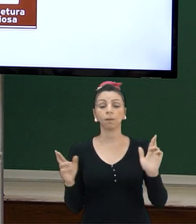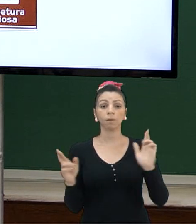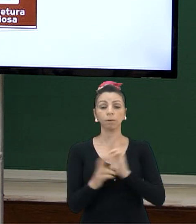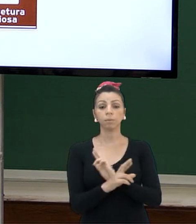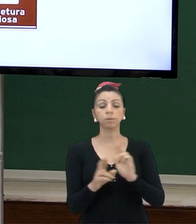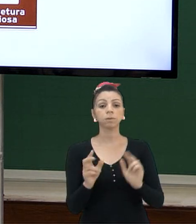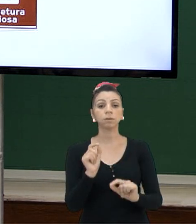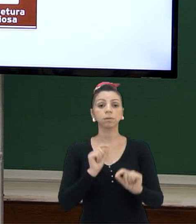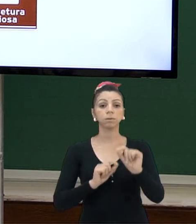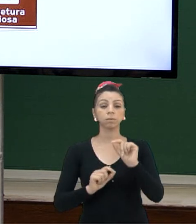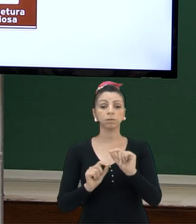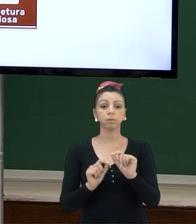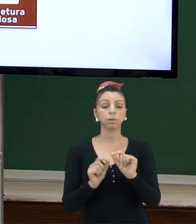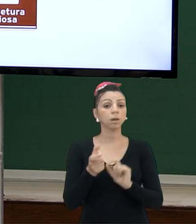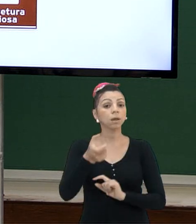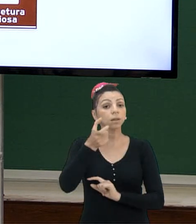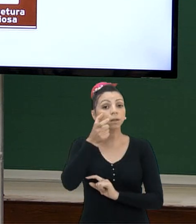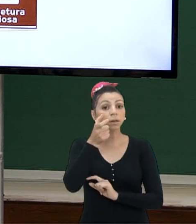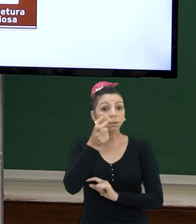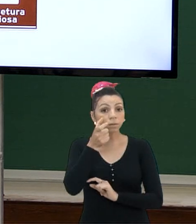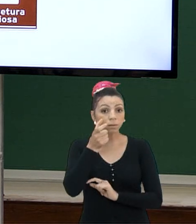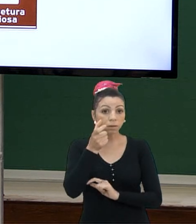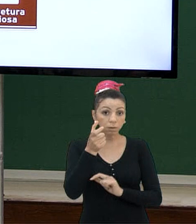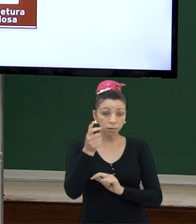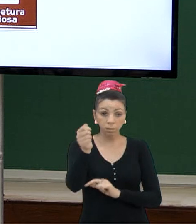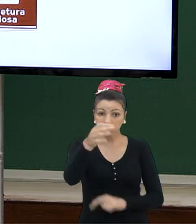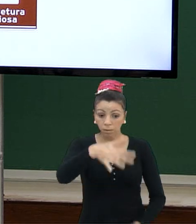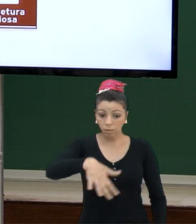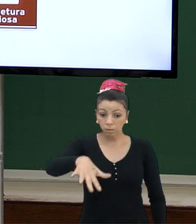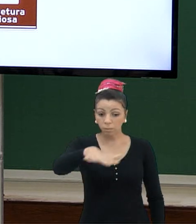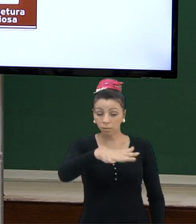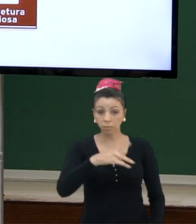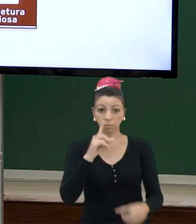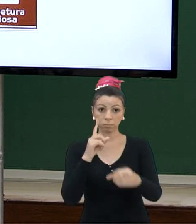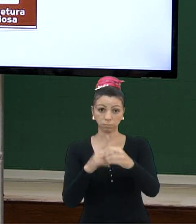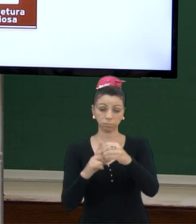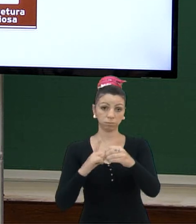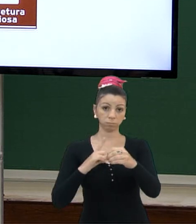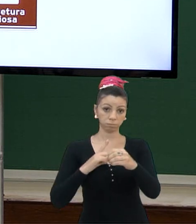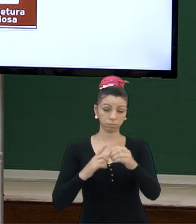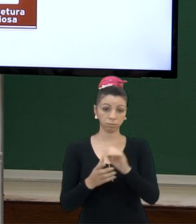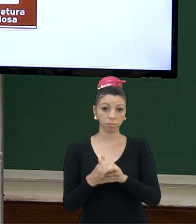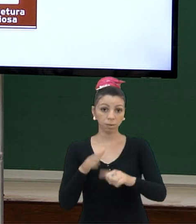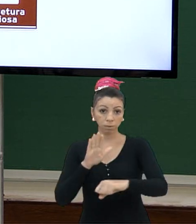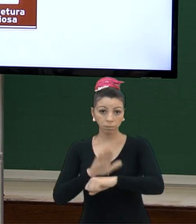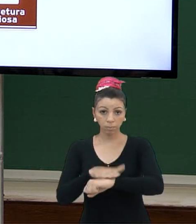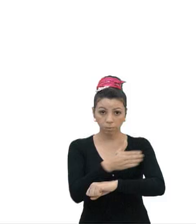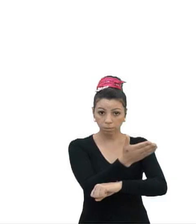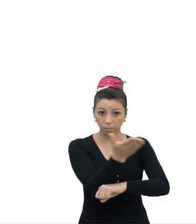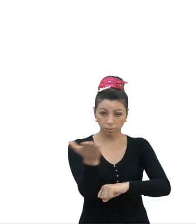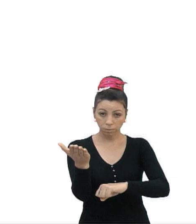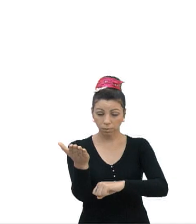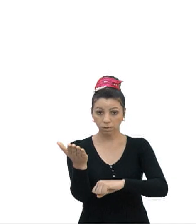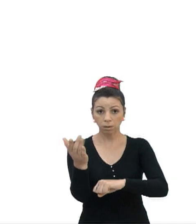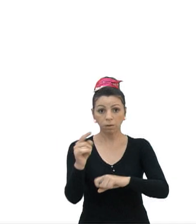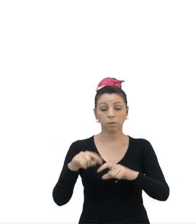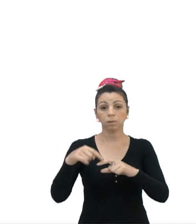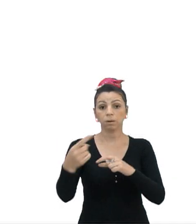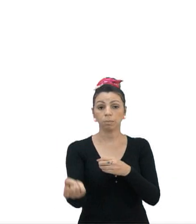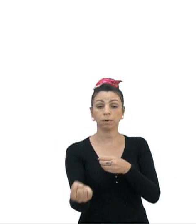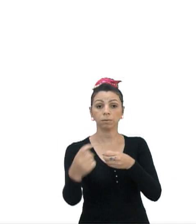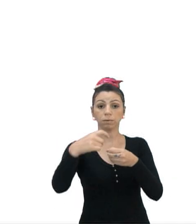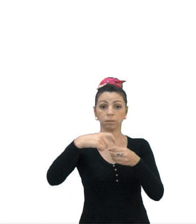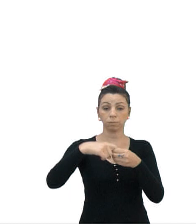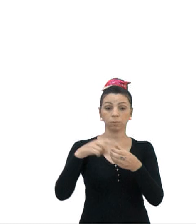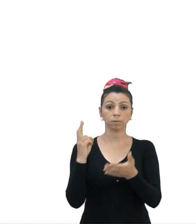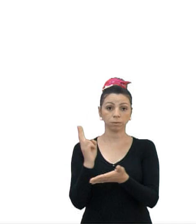das coisas interessantes que a sua região ou cidade possui. Um tempinho para você fazer essa relação, volto